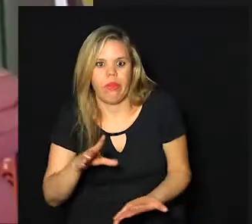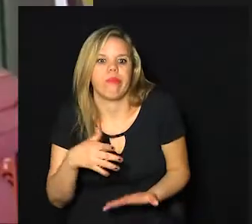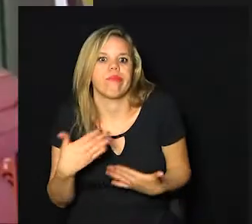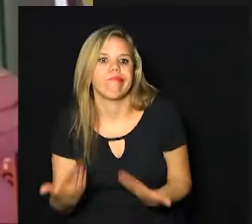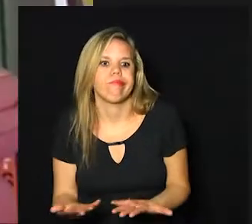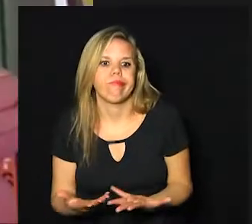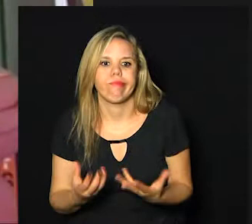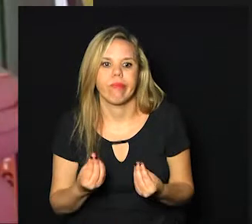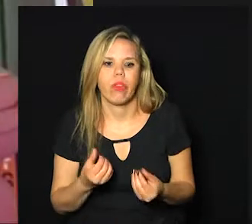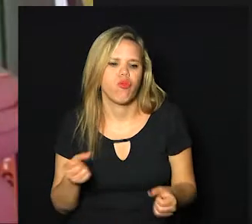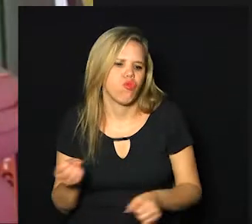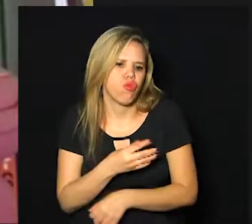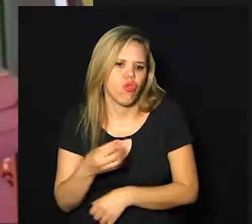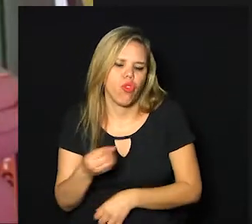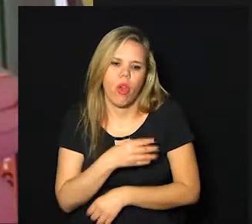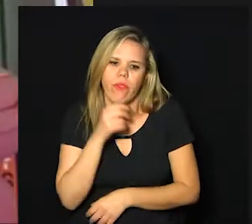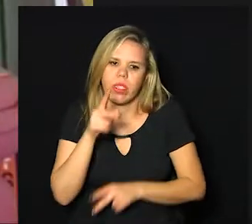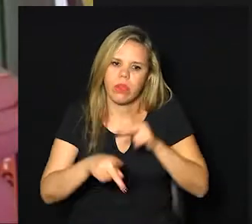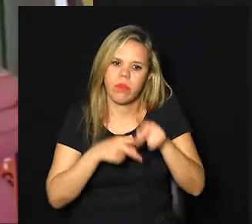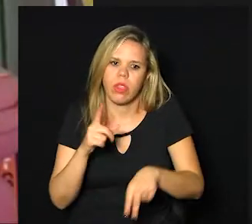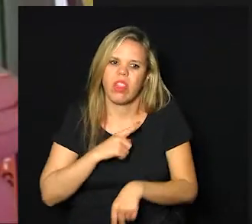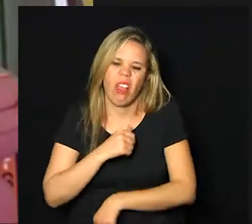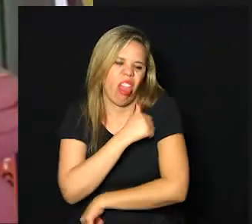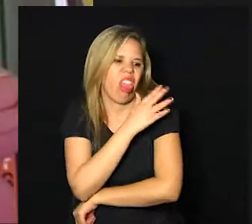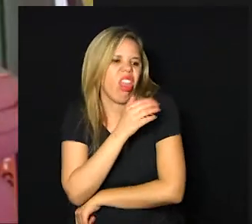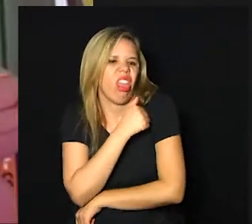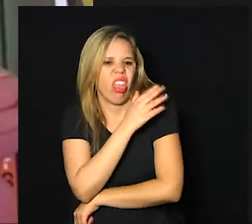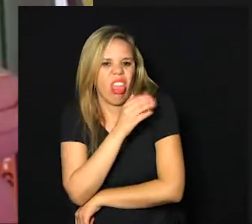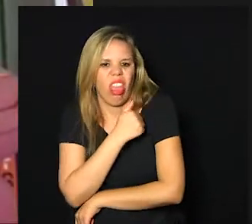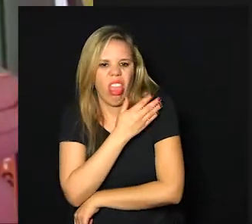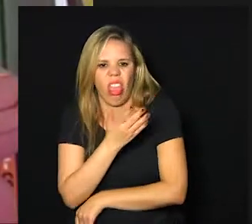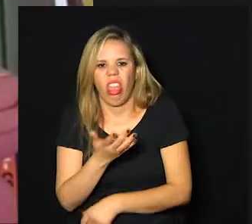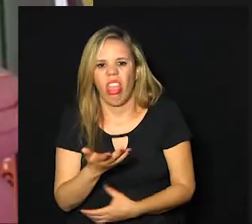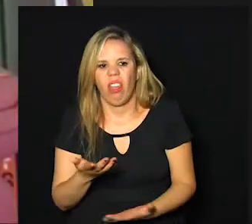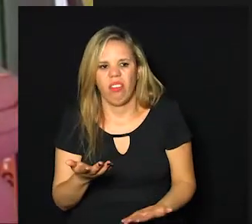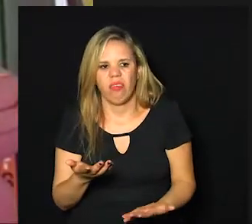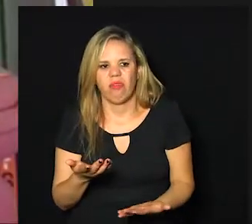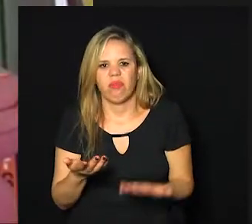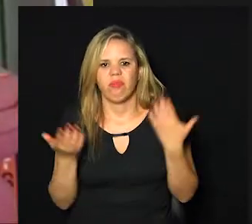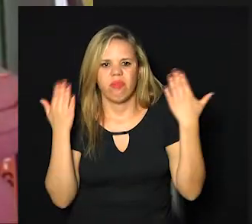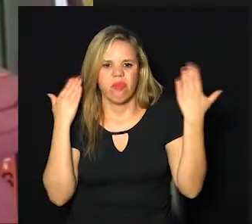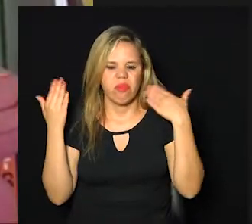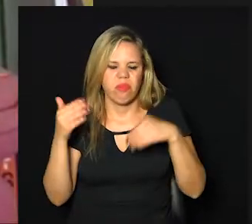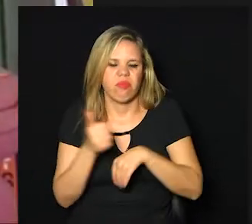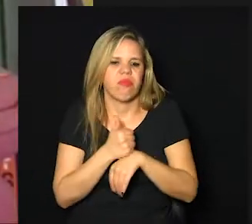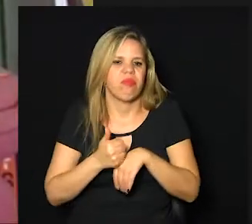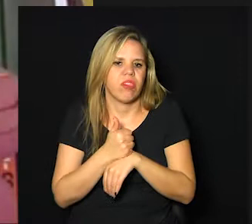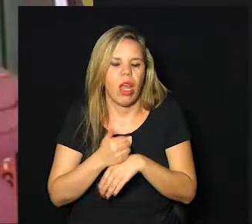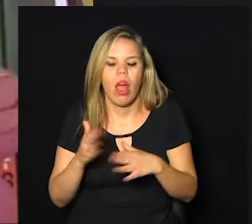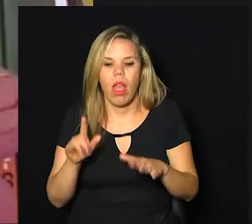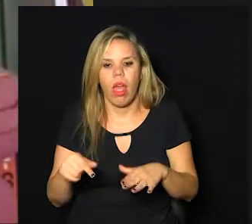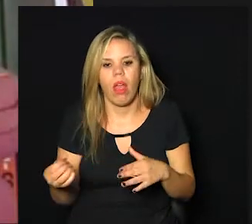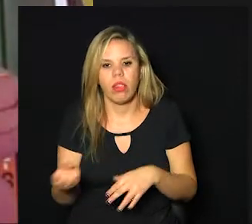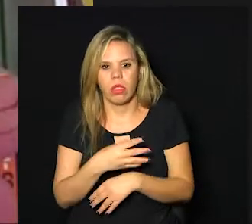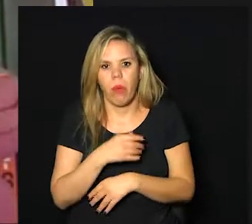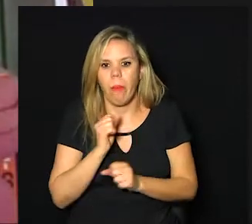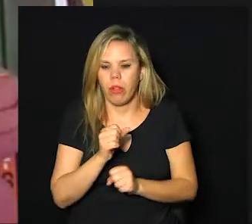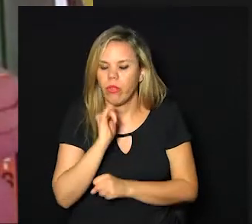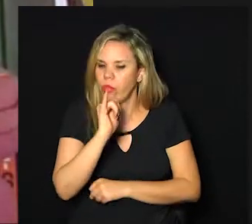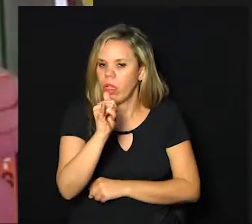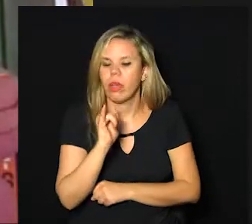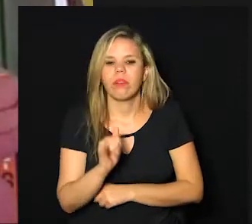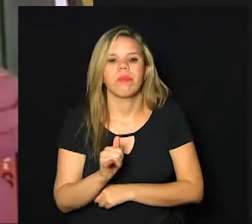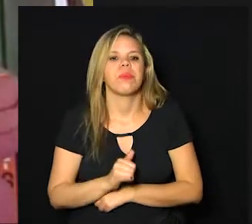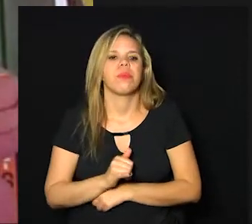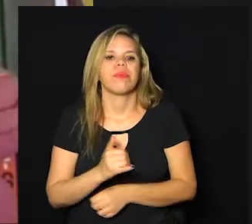é muito recente. As pessoas tinham um preconceito muito grande. Então, é recente. Isso eu posso te dizer que é